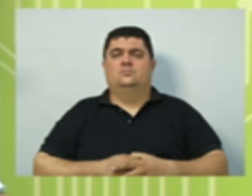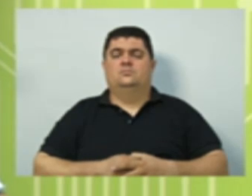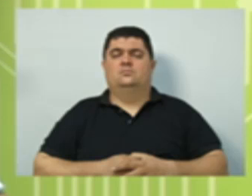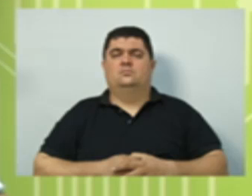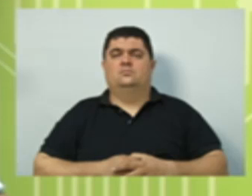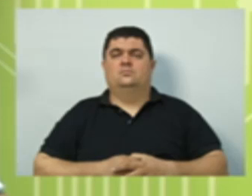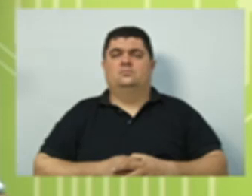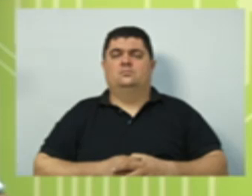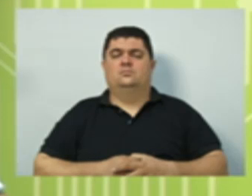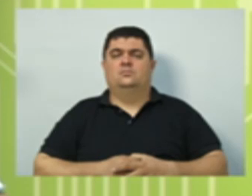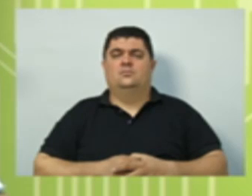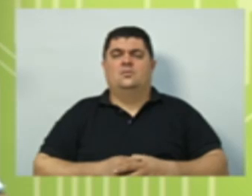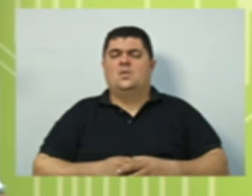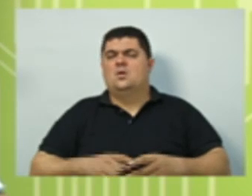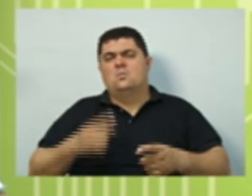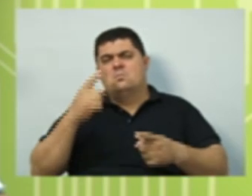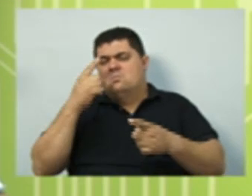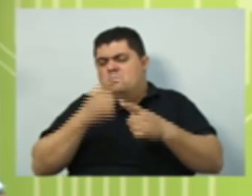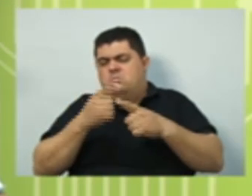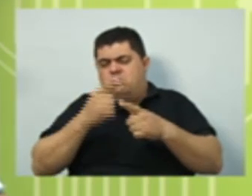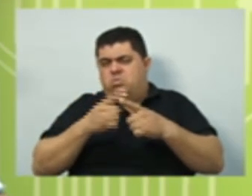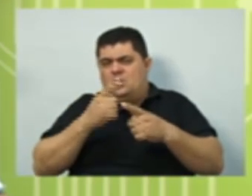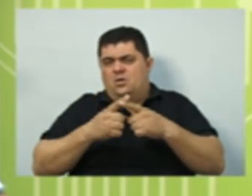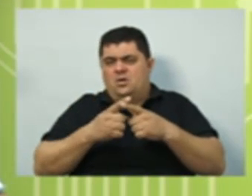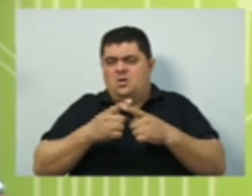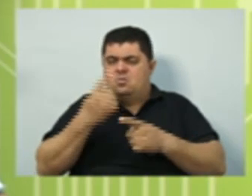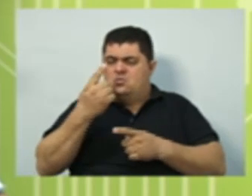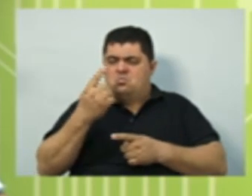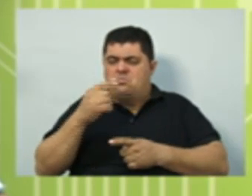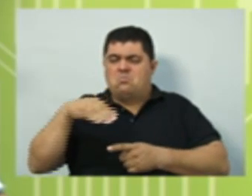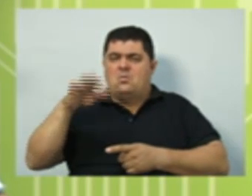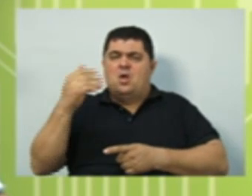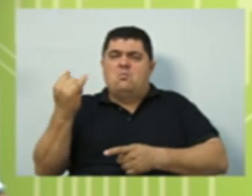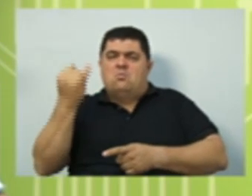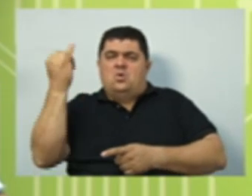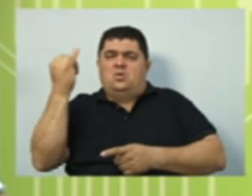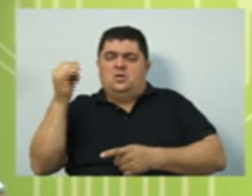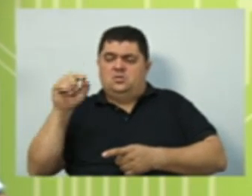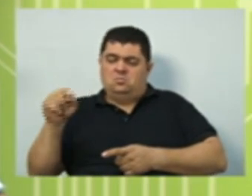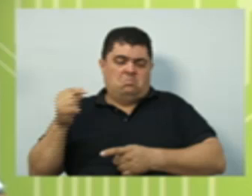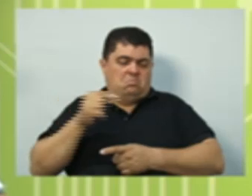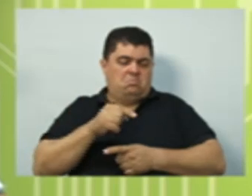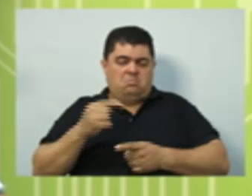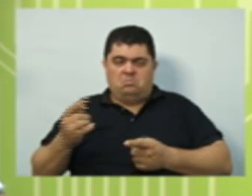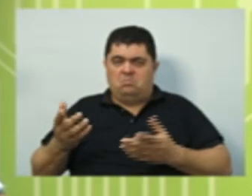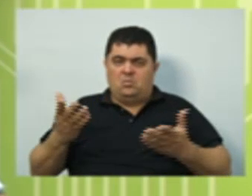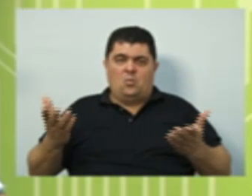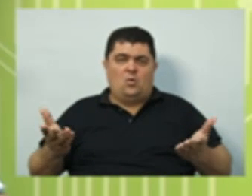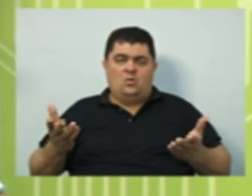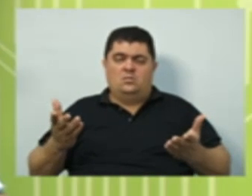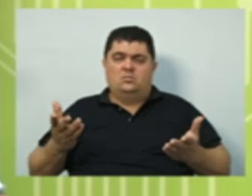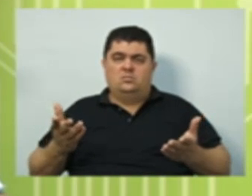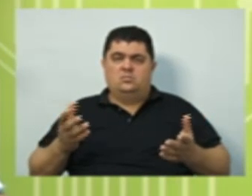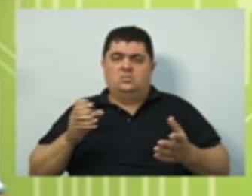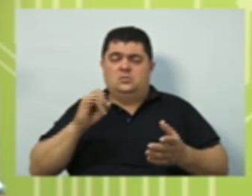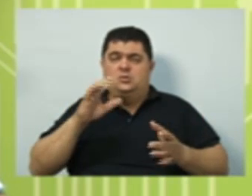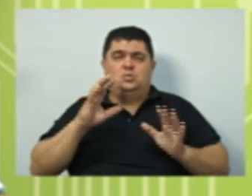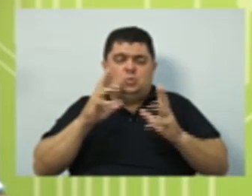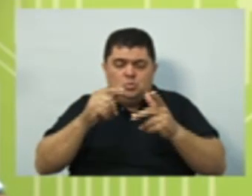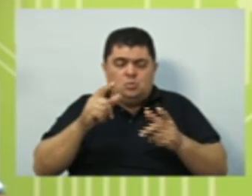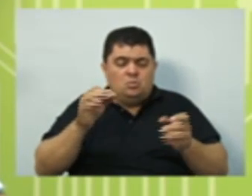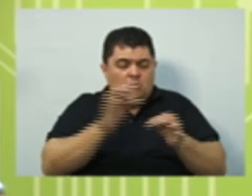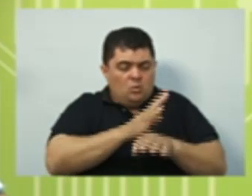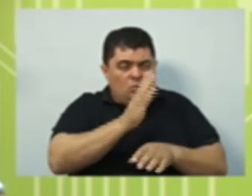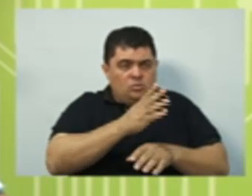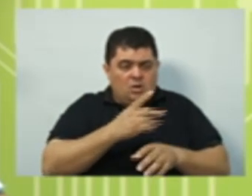por que valorizar mais um trabalho do que o outro, se o que nós temos é fruto do trabalho,